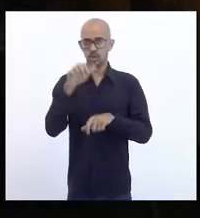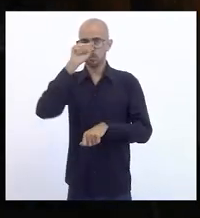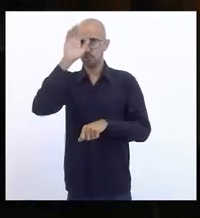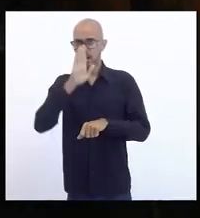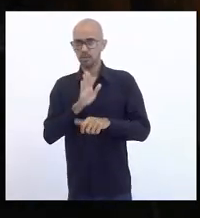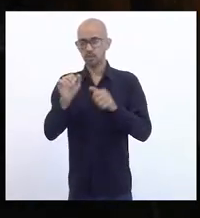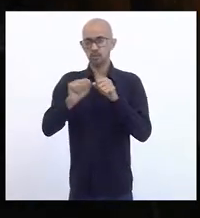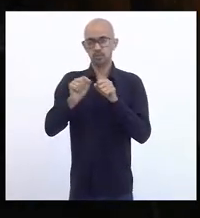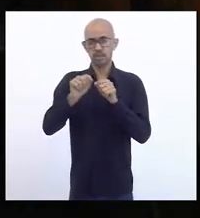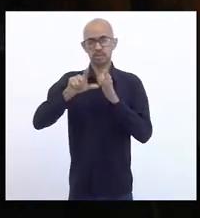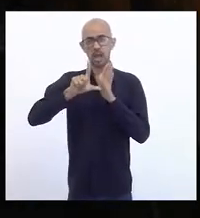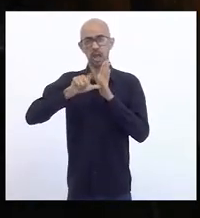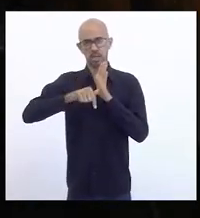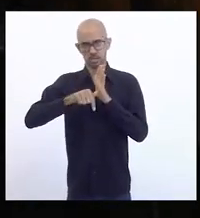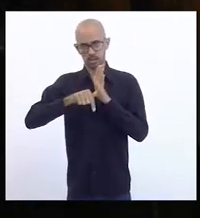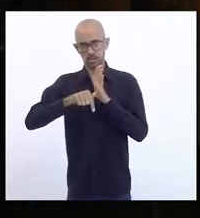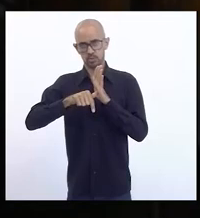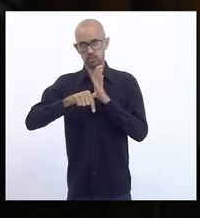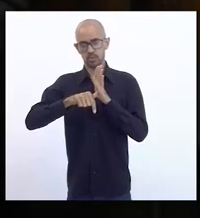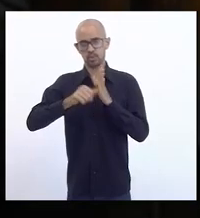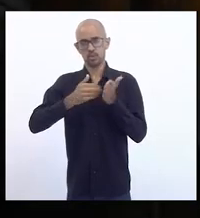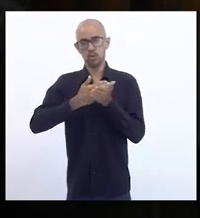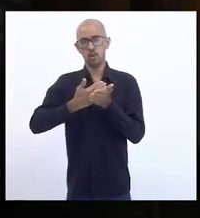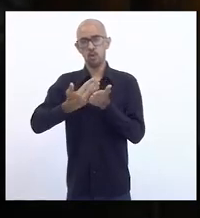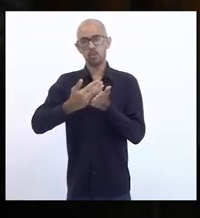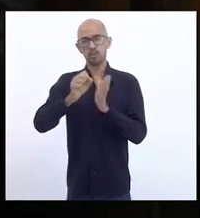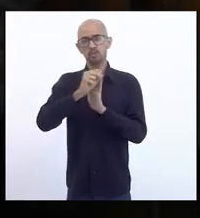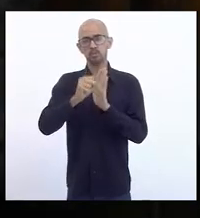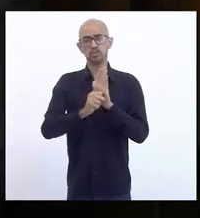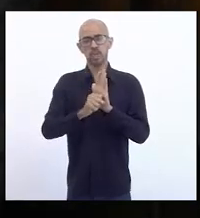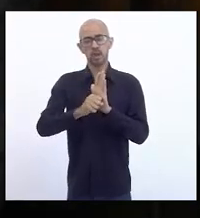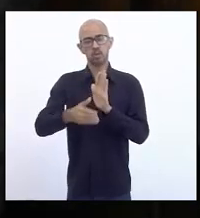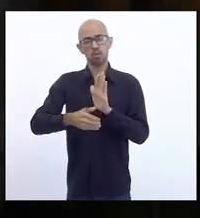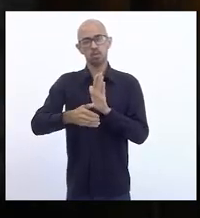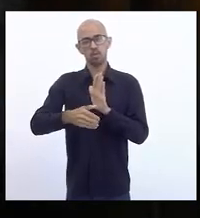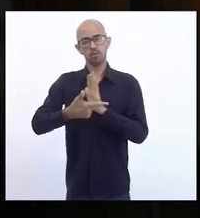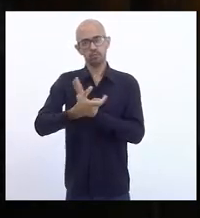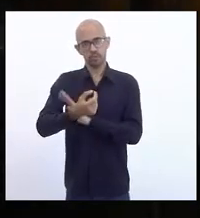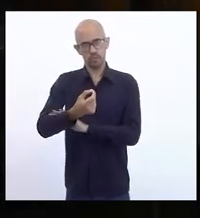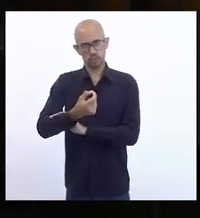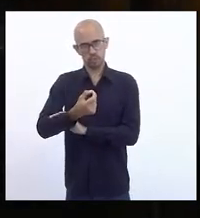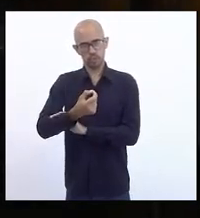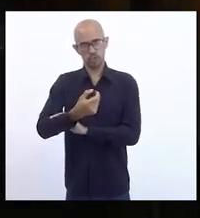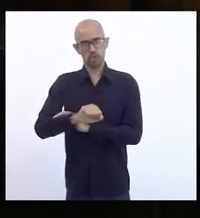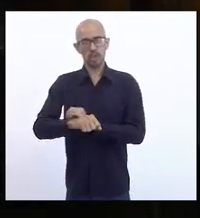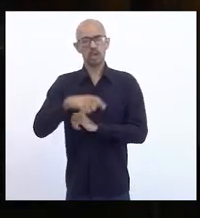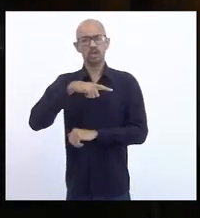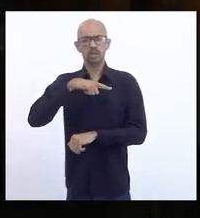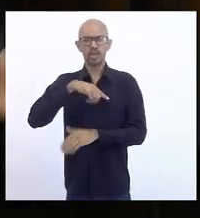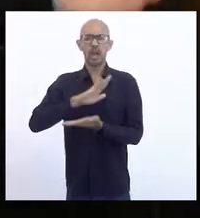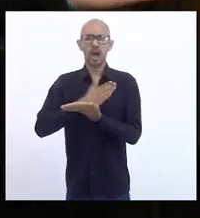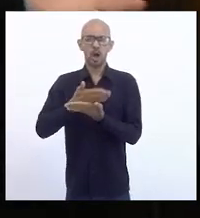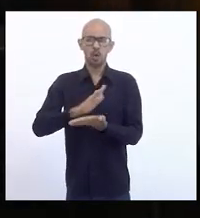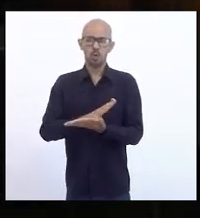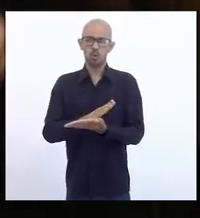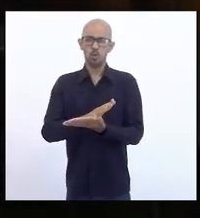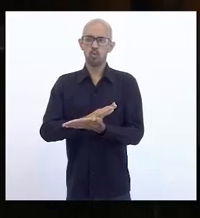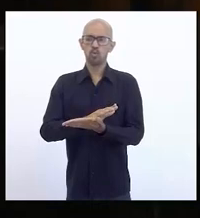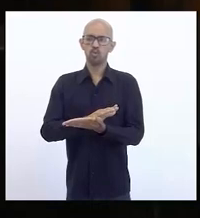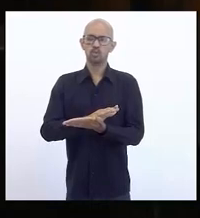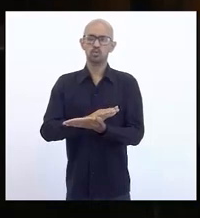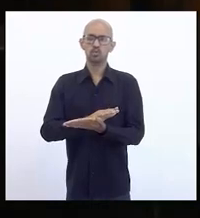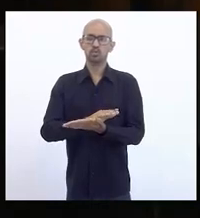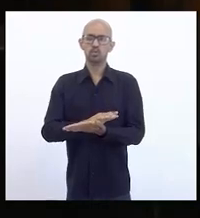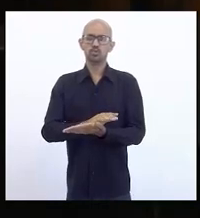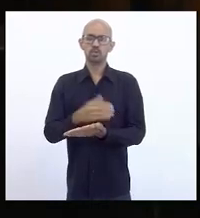muito atraso, no início do século passado. Tem alguns personagens importantes nessa história, o Anísio Teixeira é um deles aqui no Rio de